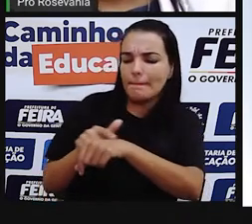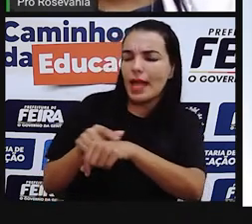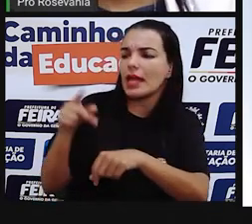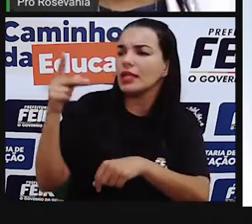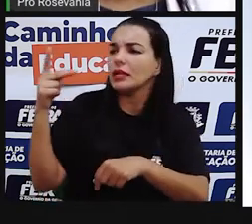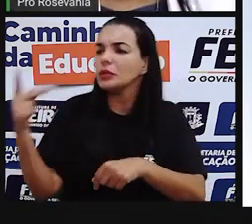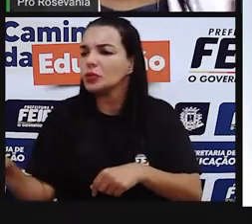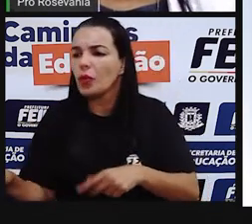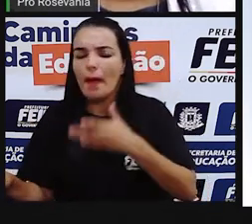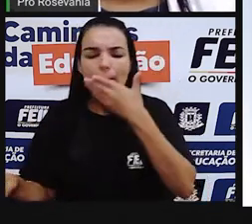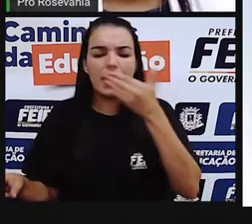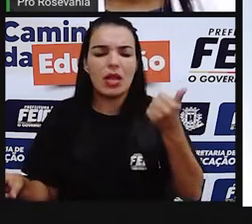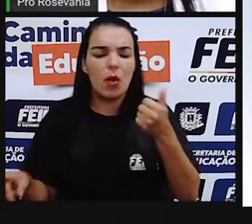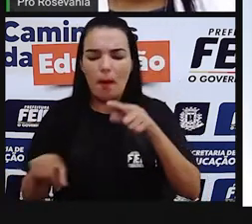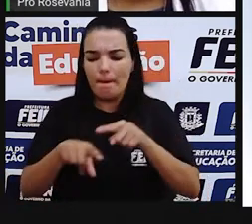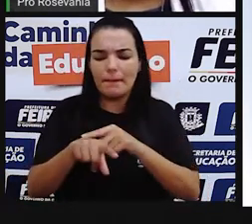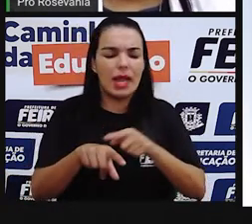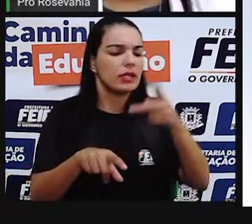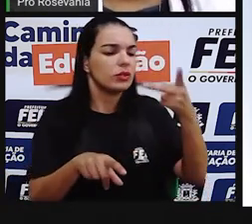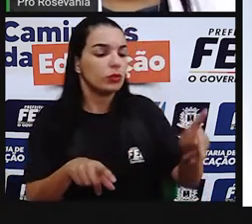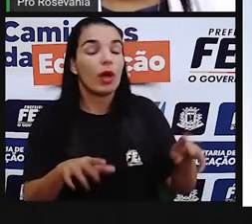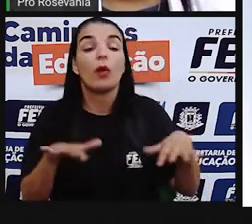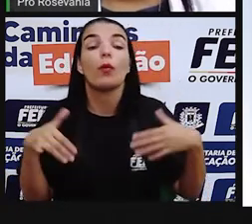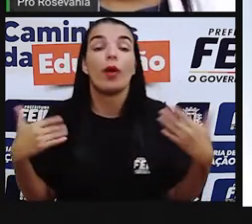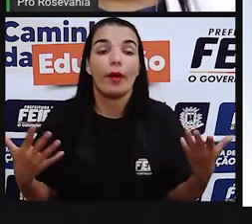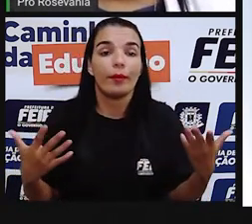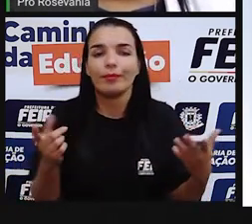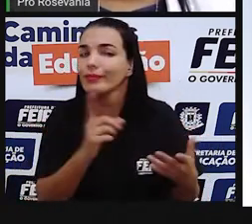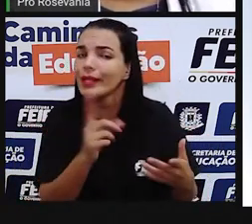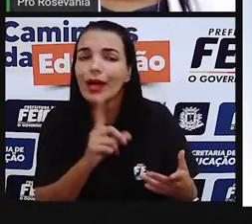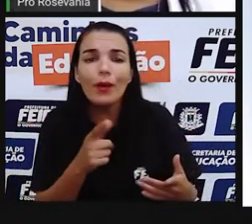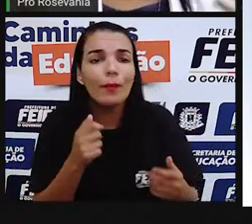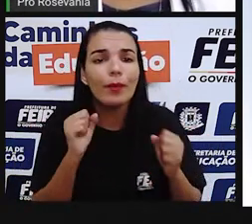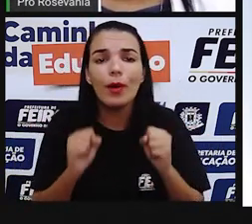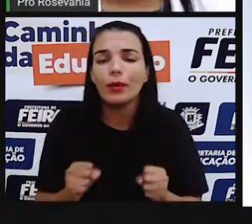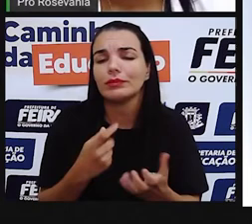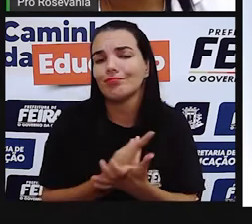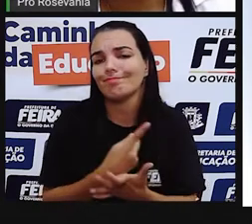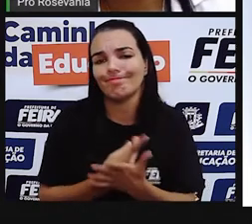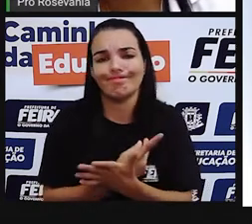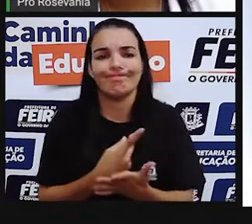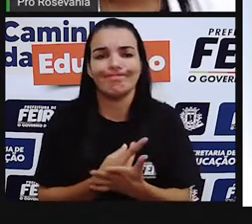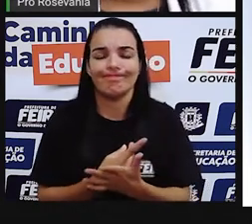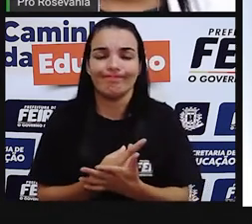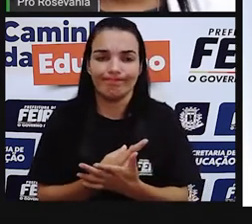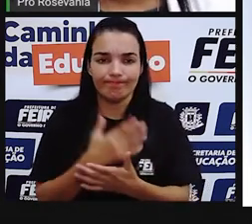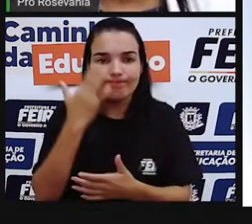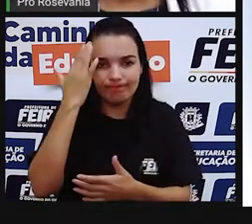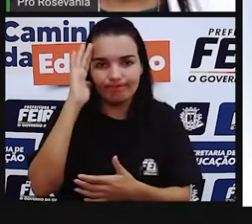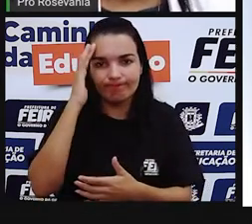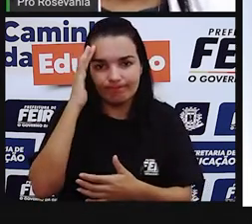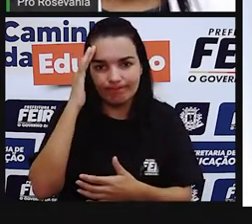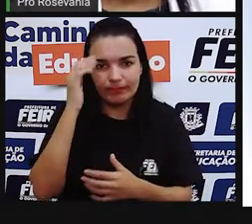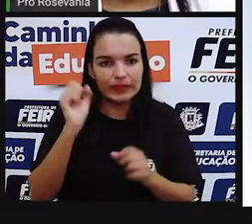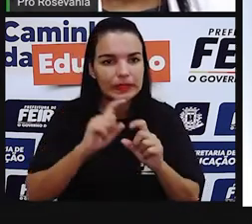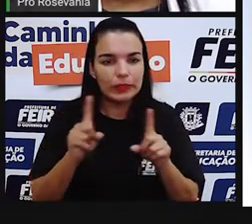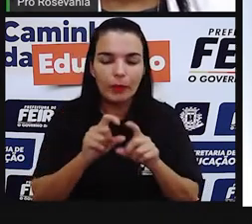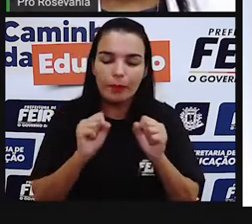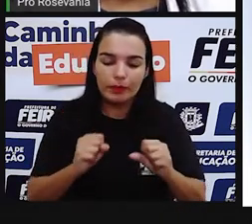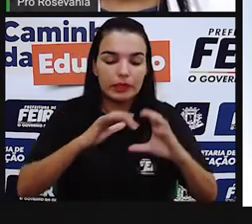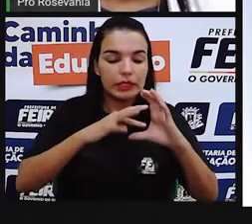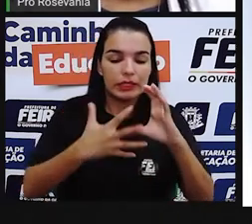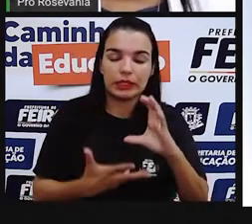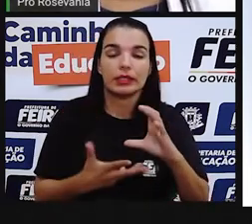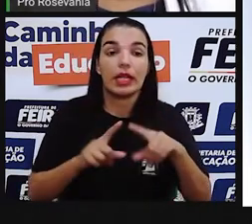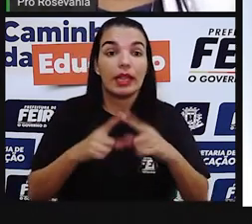tal pele? Então, isso são convenções humanas, não existe na genética essa diferença, só existe a raça